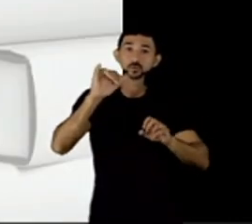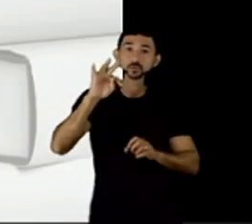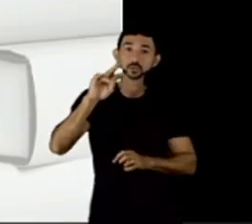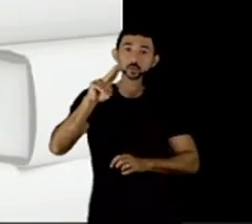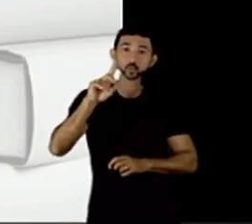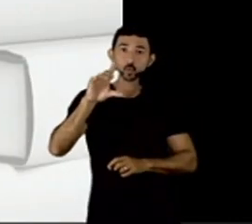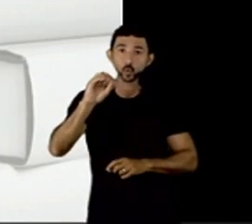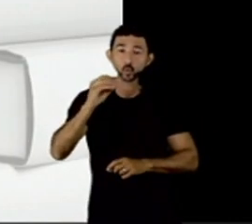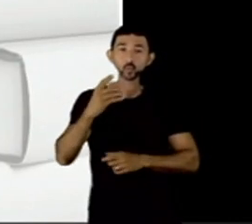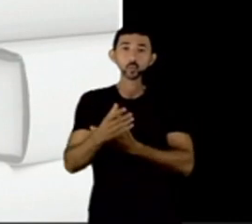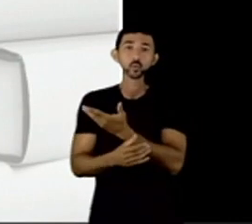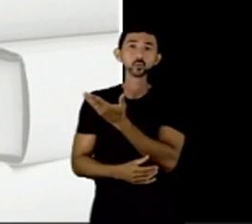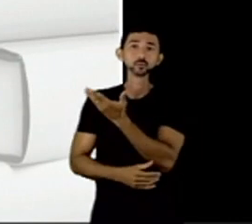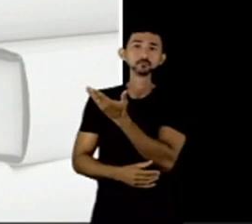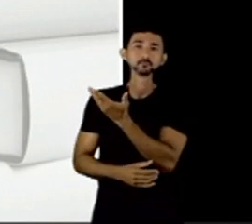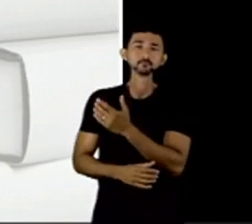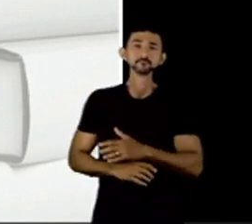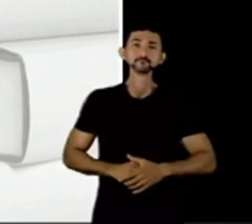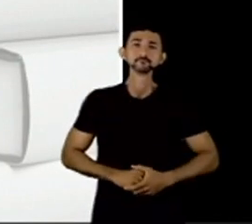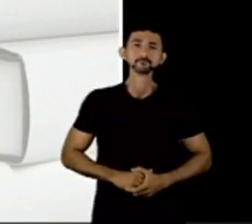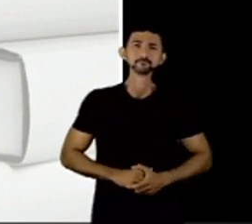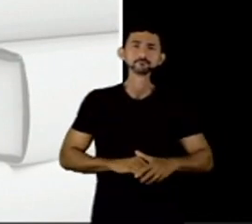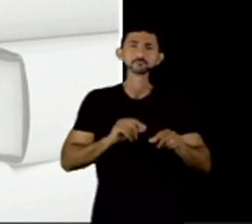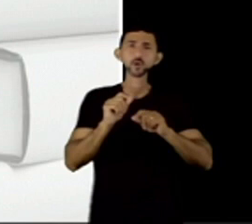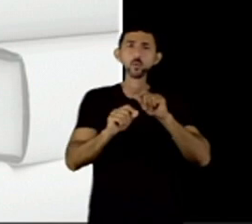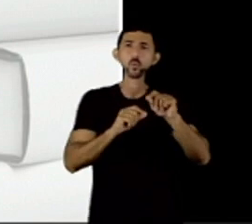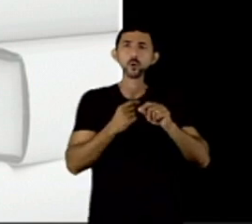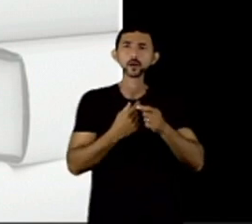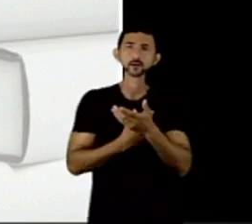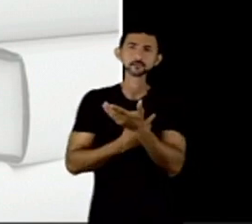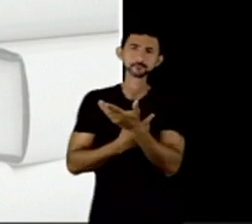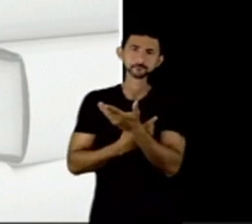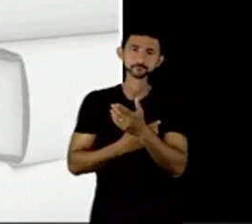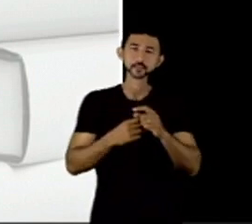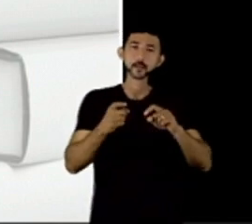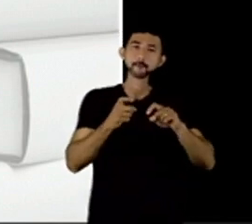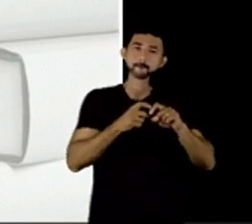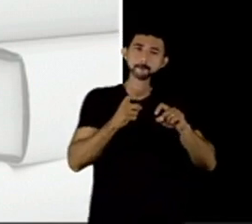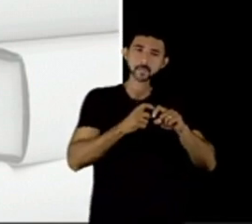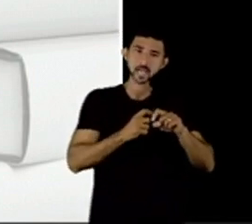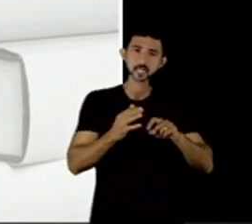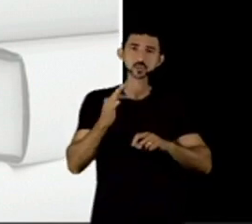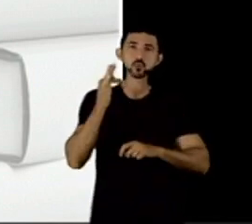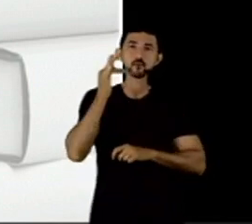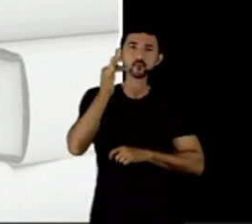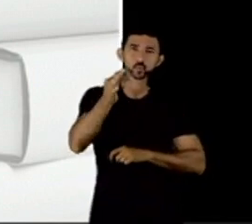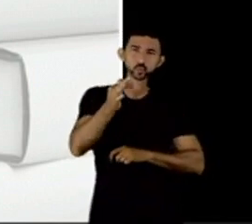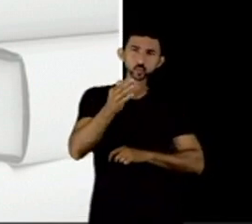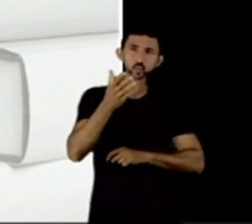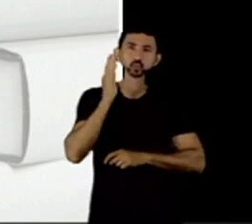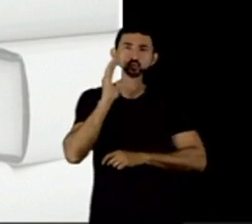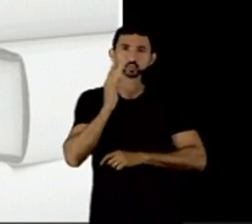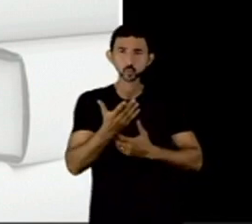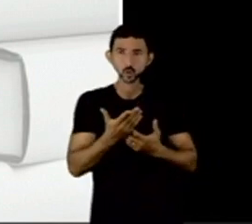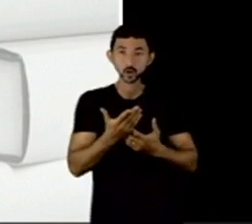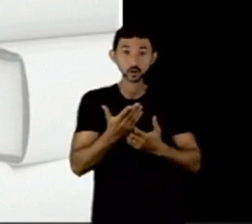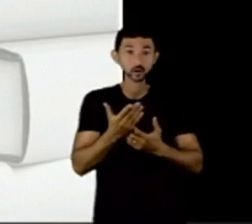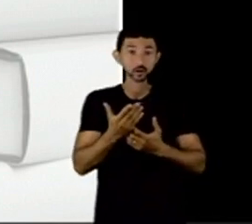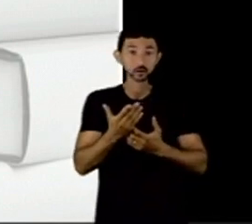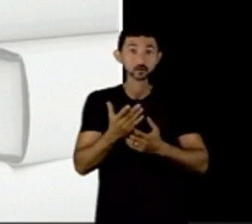título? Vamos voltar lá para nós vermos juntos aqui em cima, ó. Os médicos do futuro já não